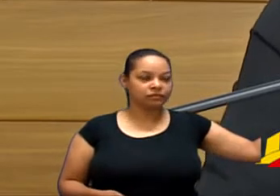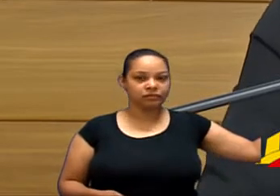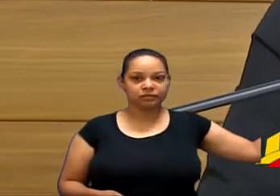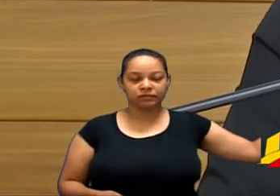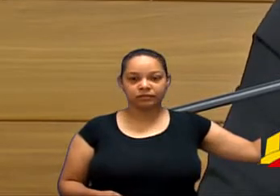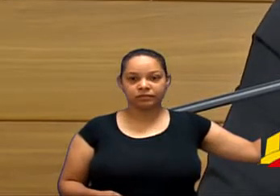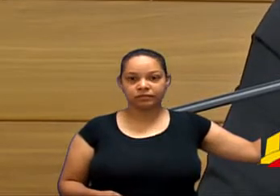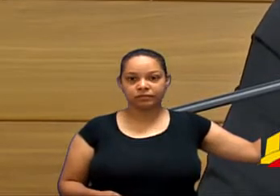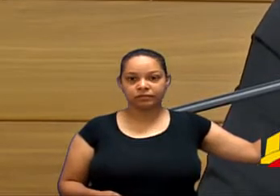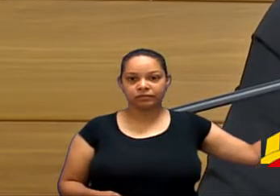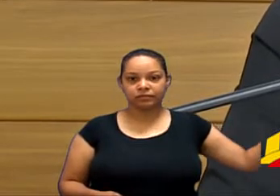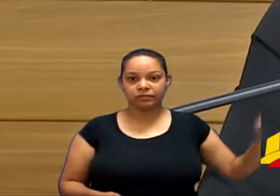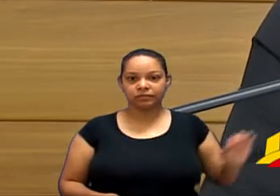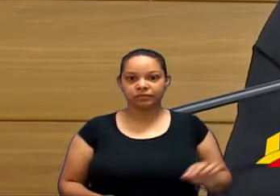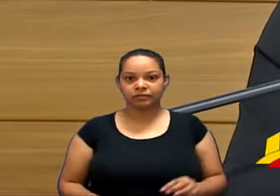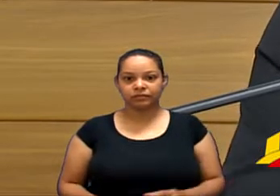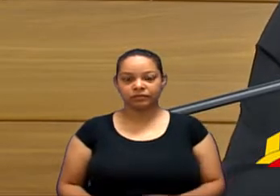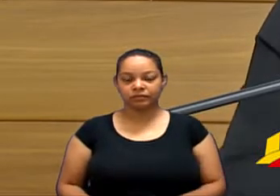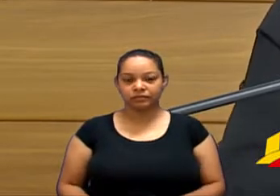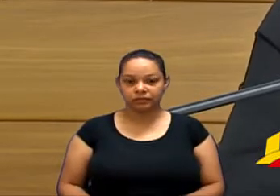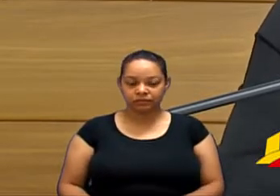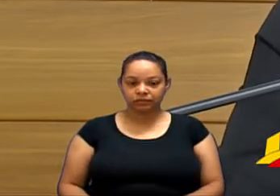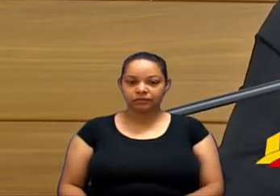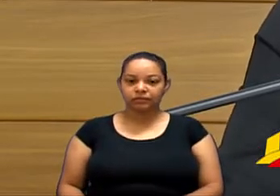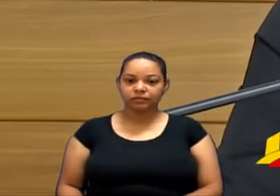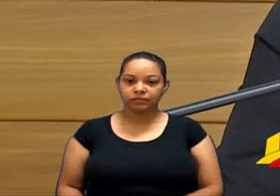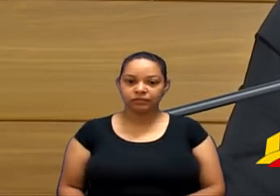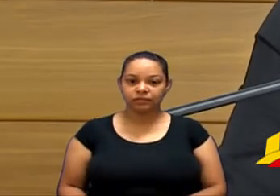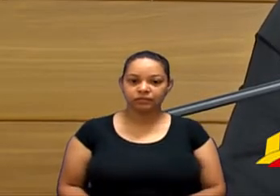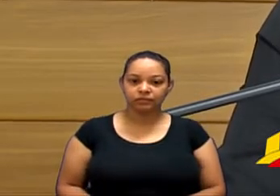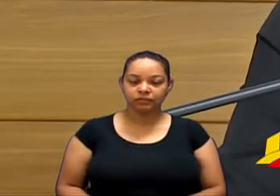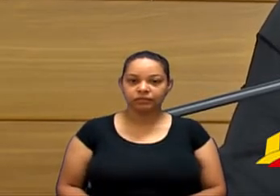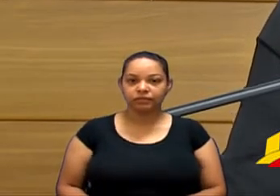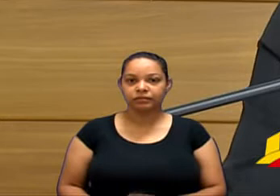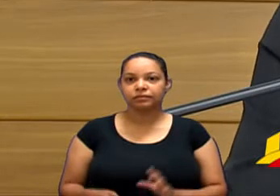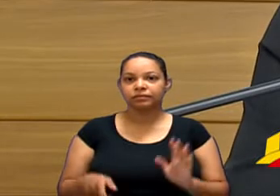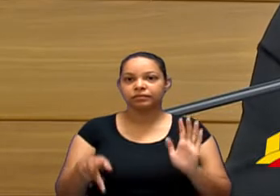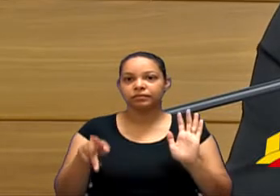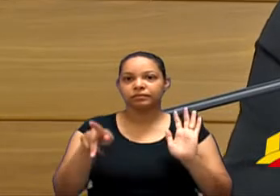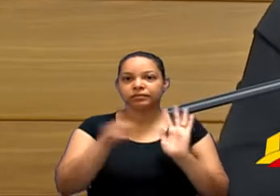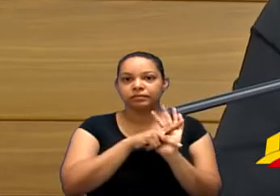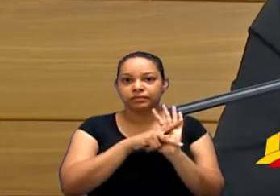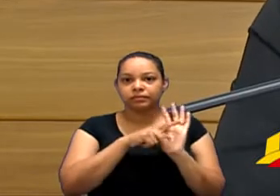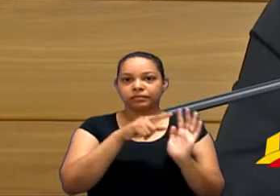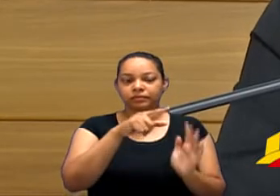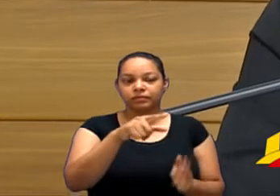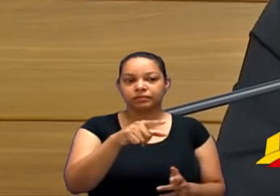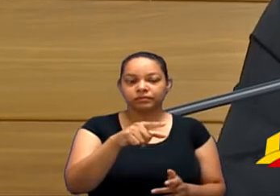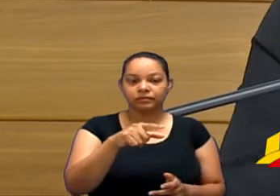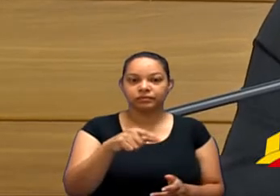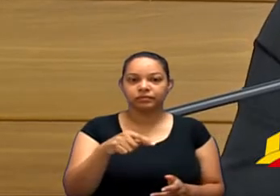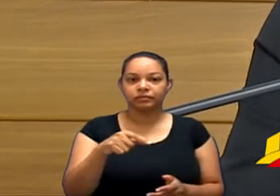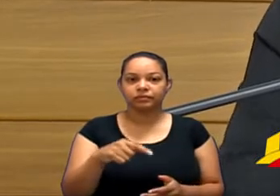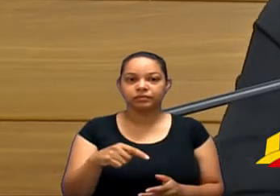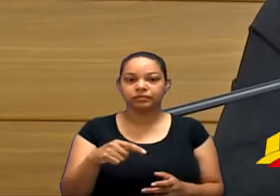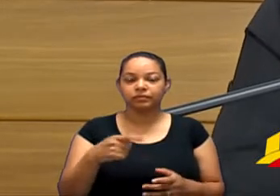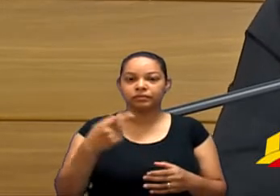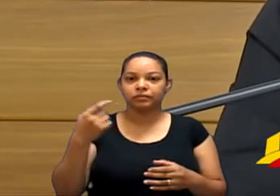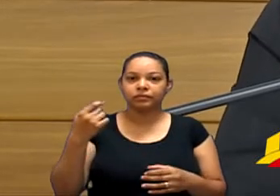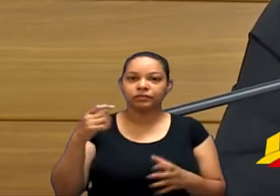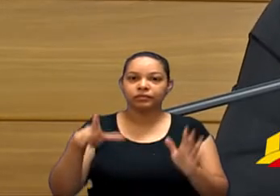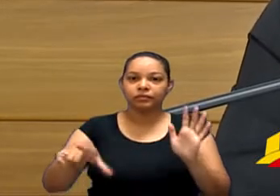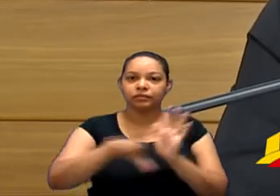notificações de atuações e valores dos boletos emitidos publicados no jornal do município em atendimento a lei